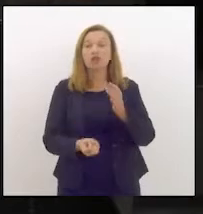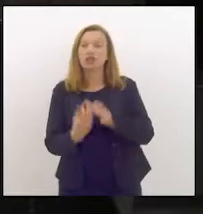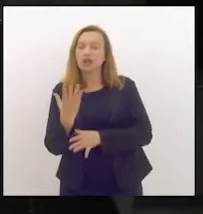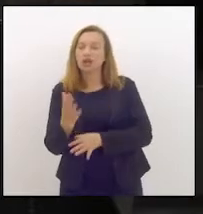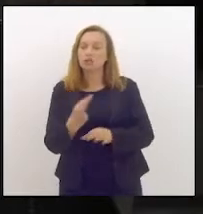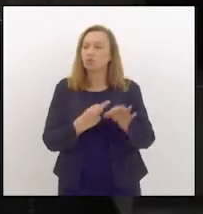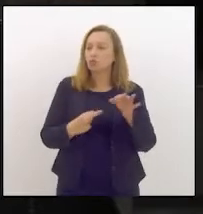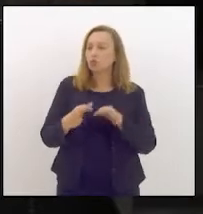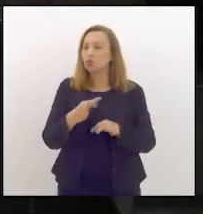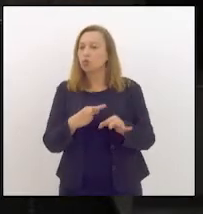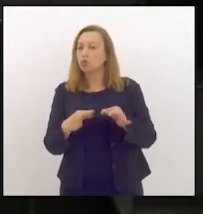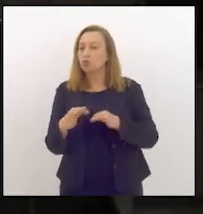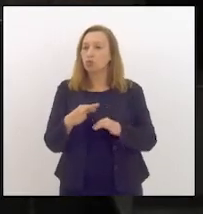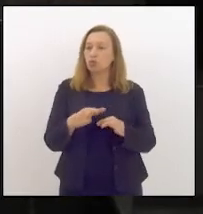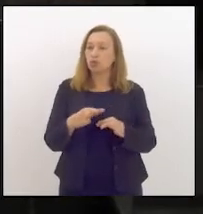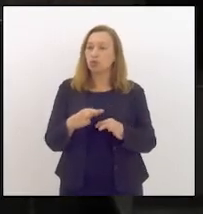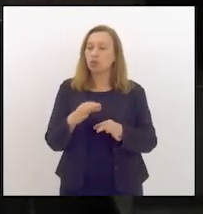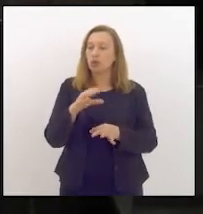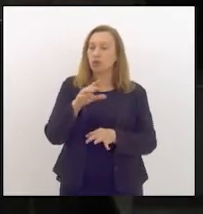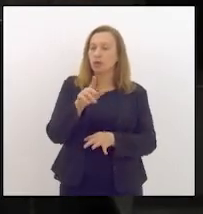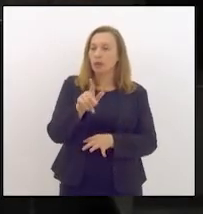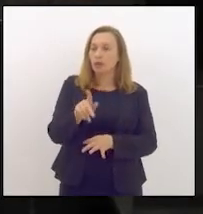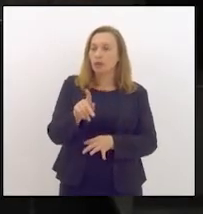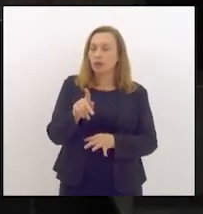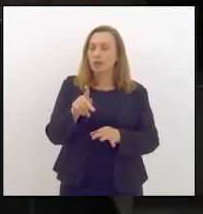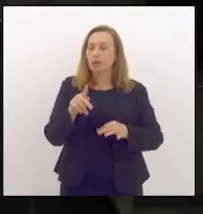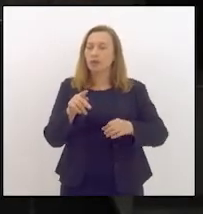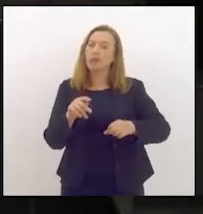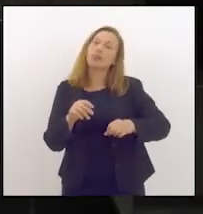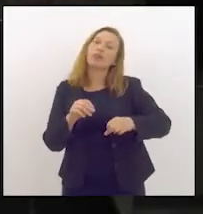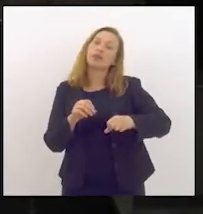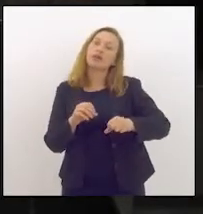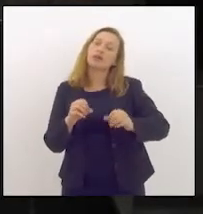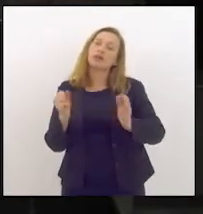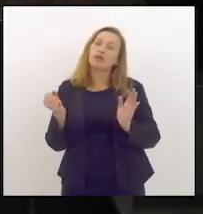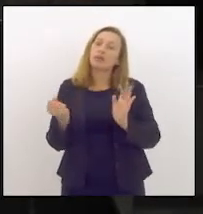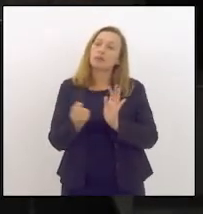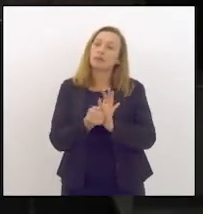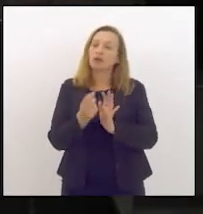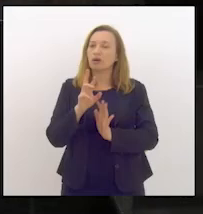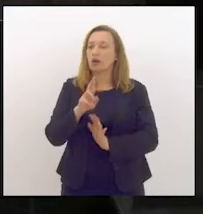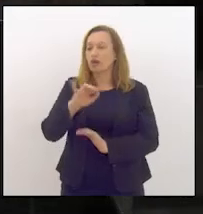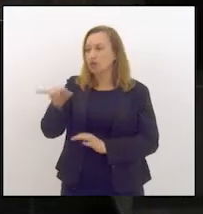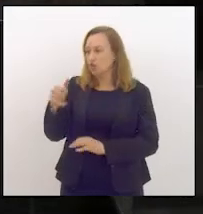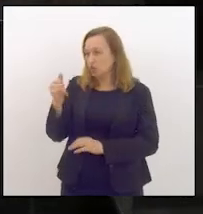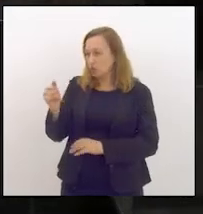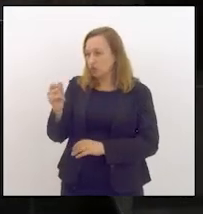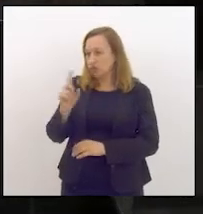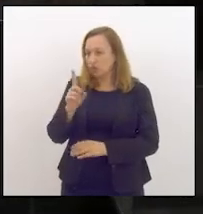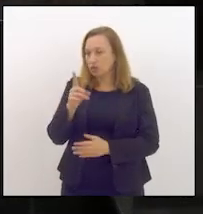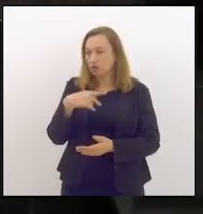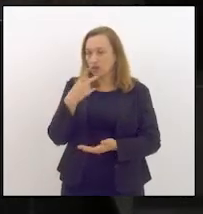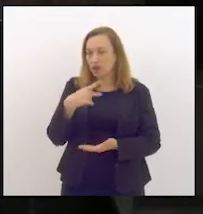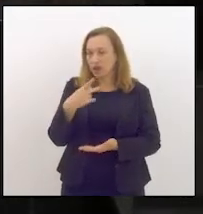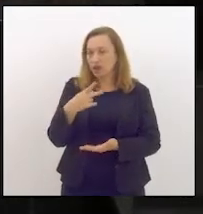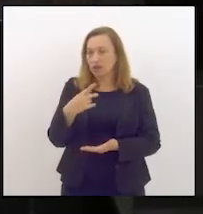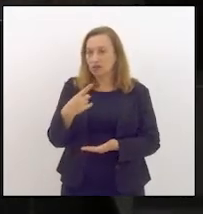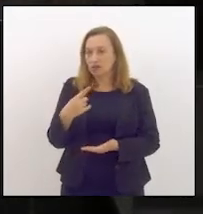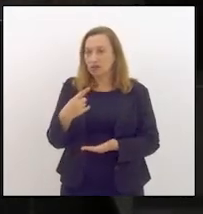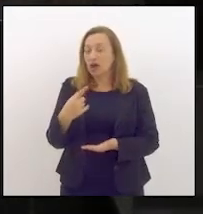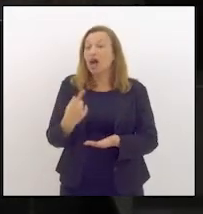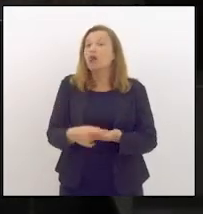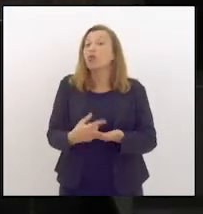programa o pacto RJ é só novo disser o pacto com